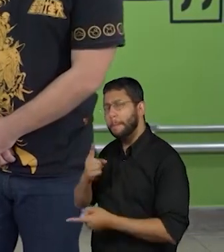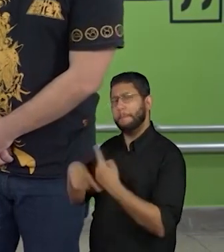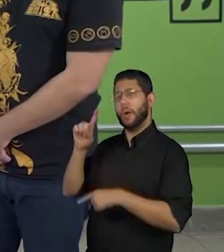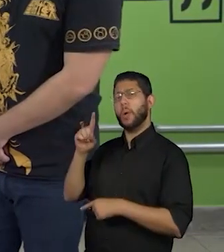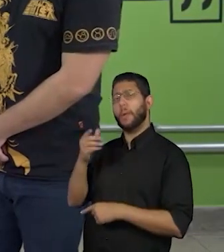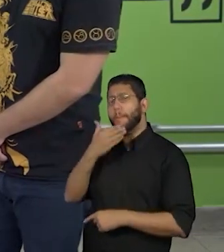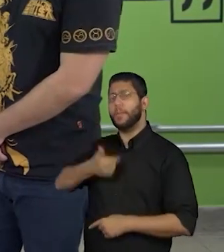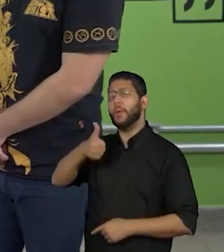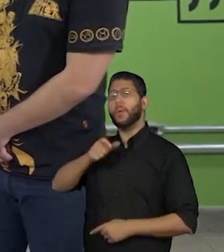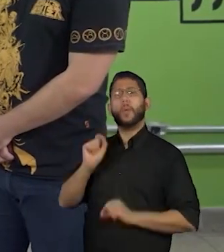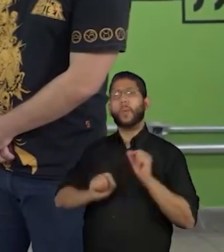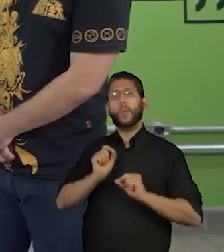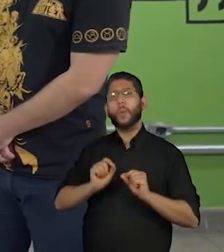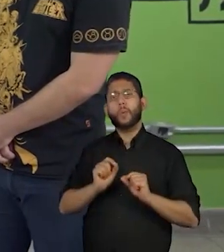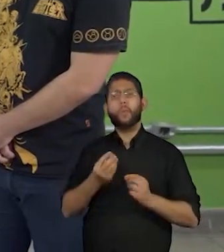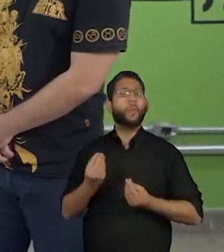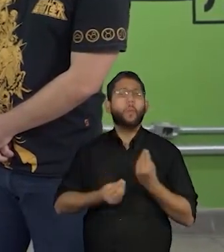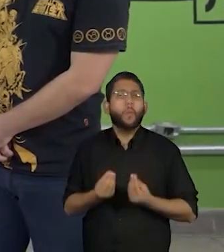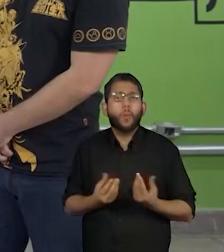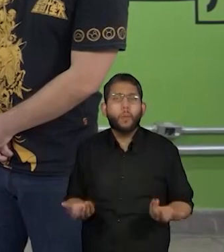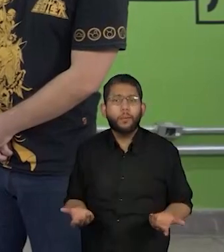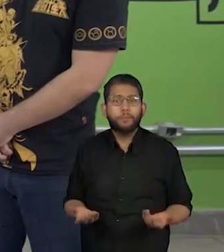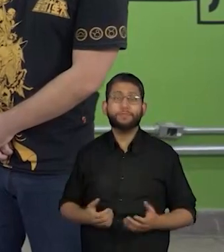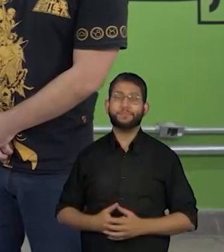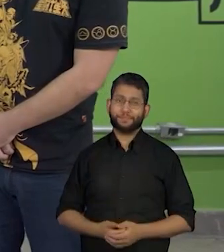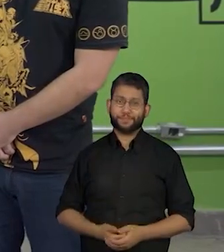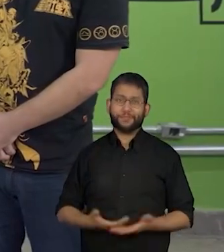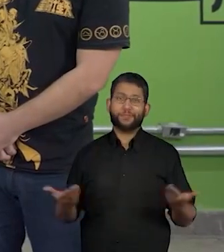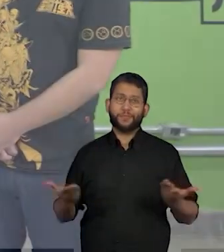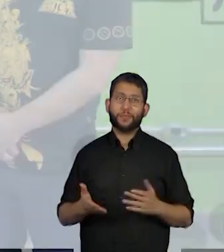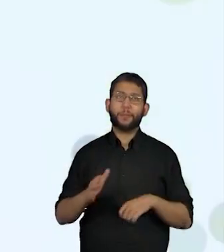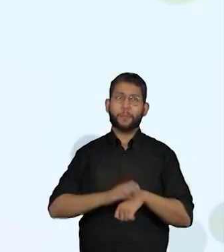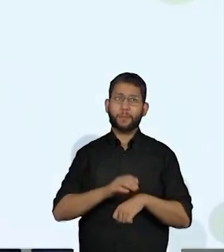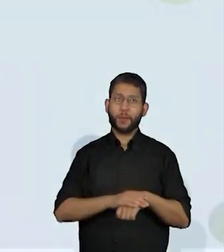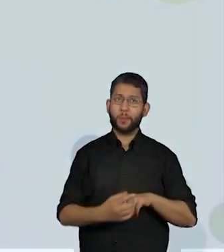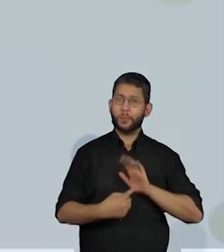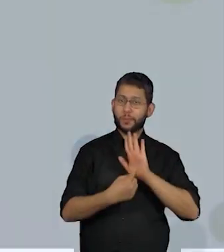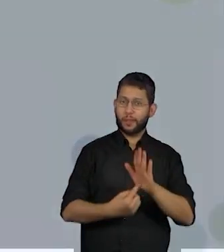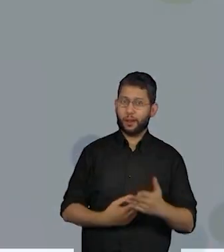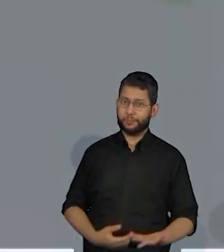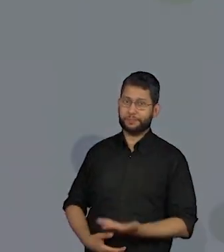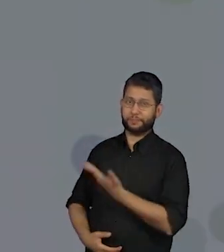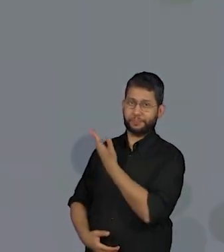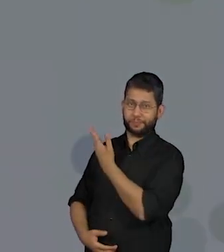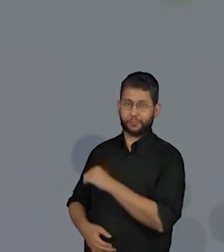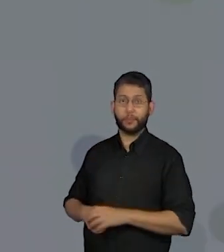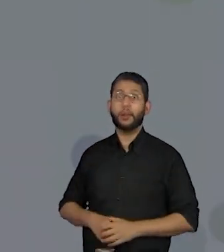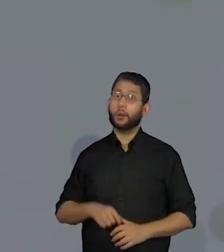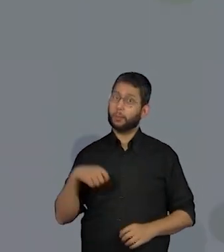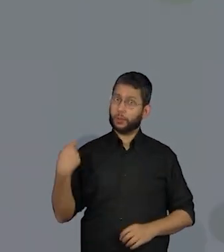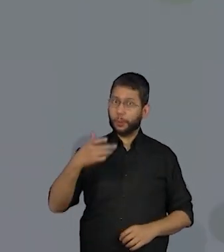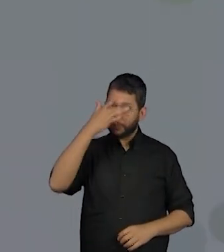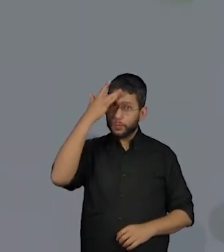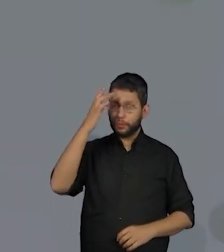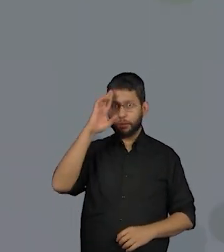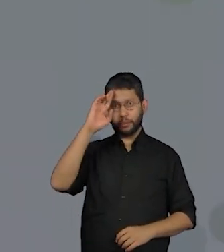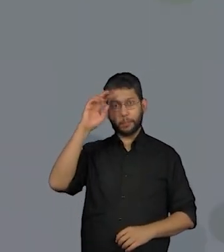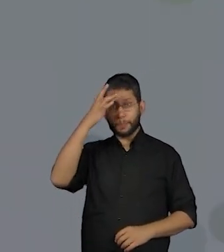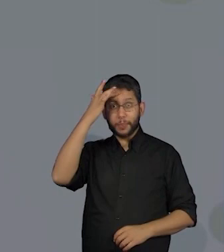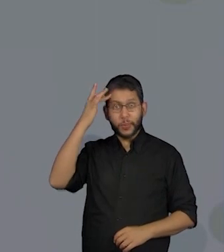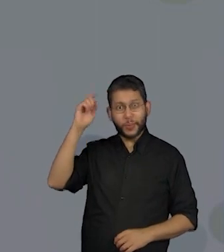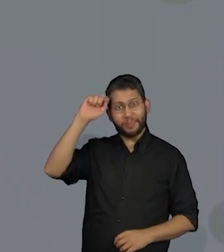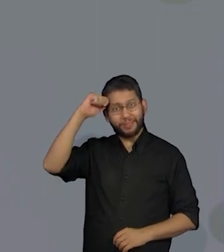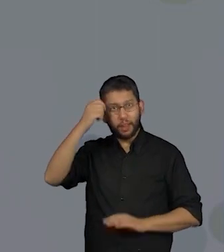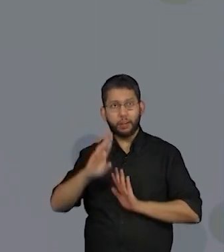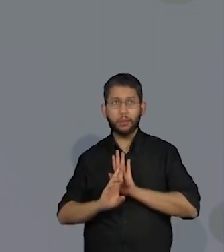vai começar a trabalhar, né, alguns conteúdos também, dentre eles a representatividade negra, jogos de cultura